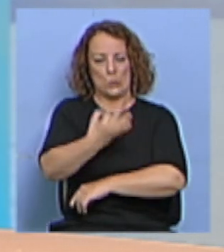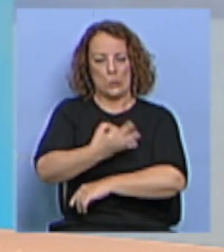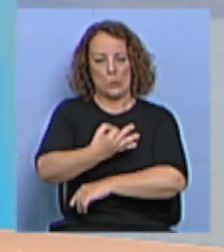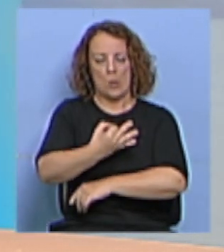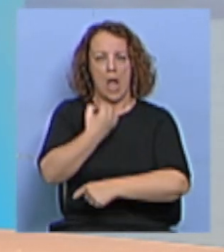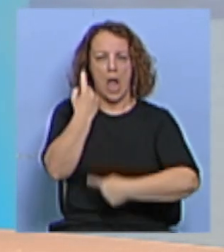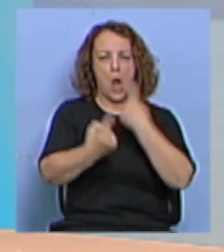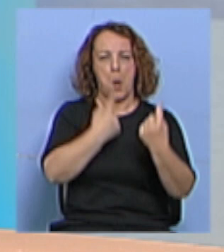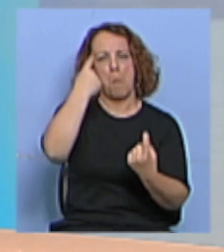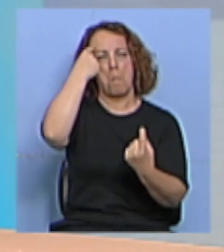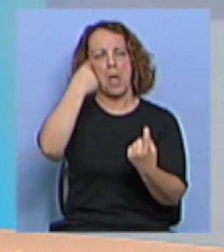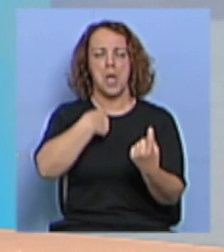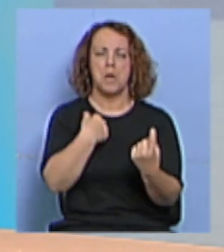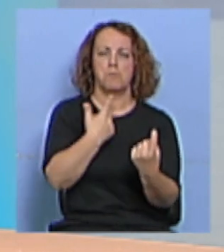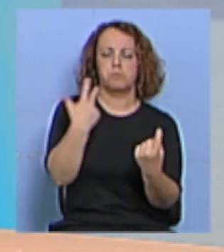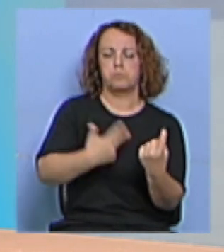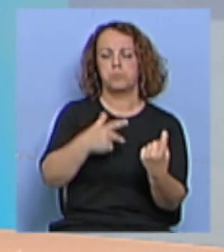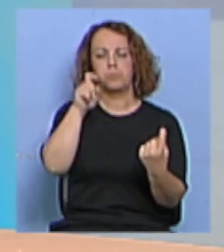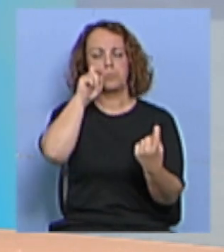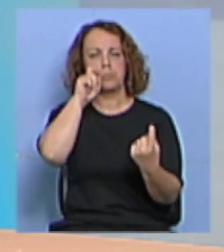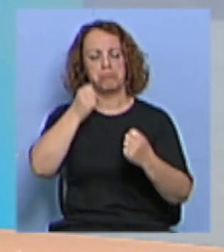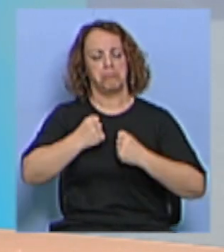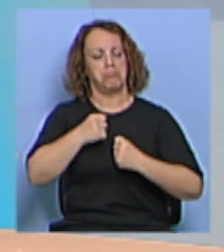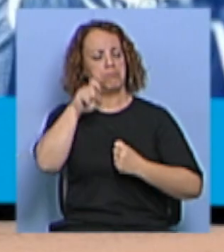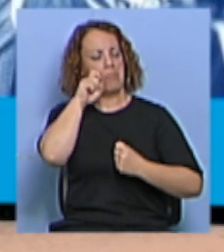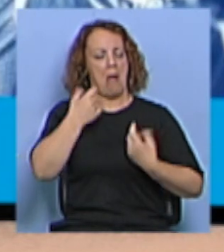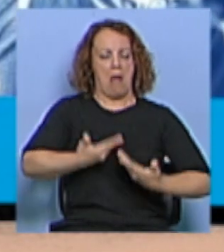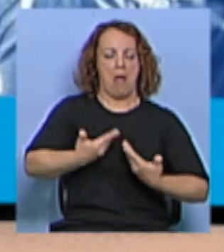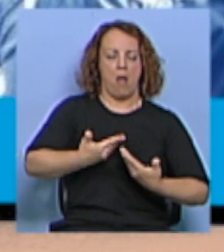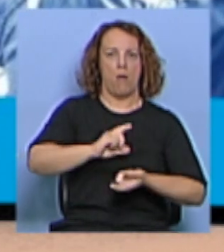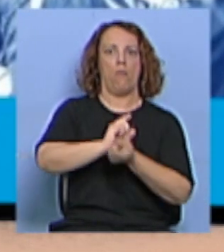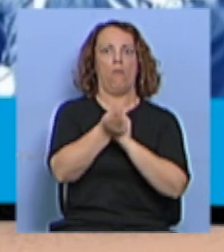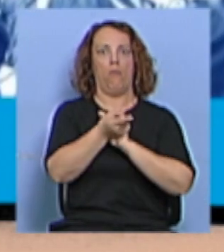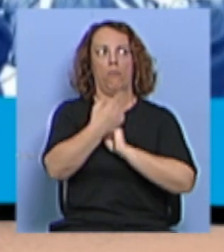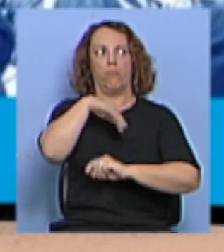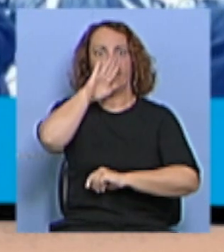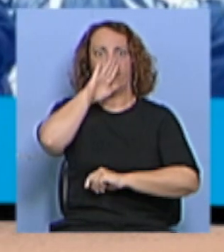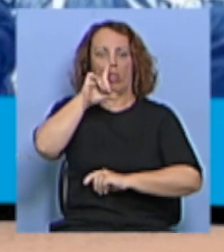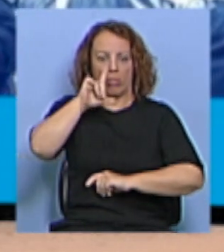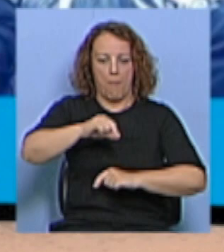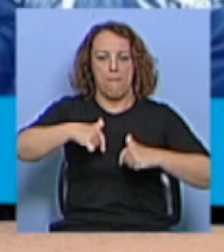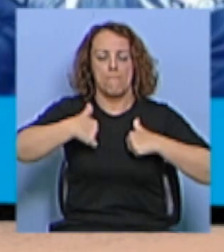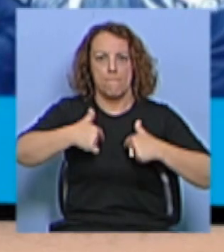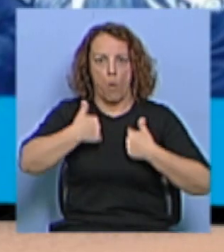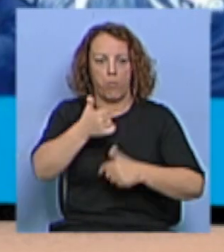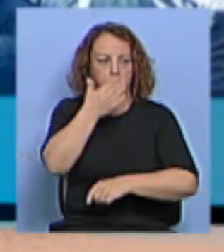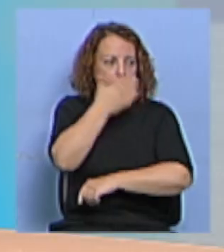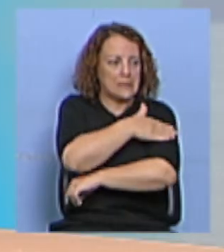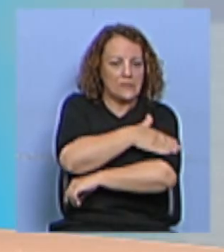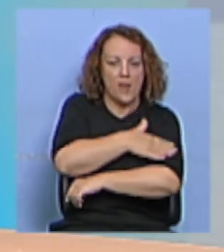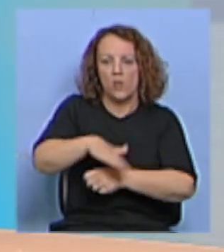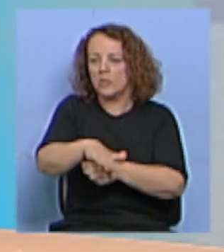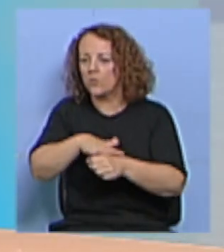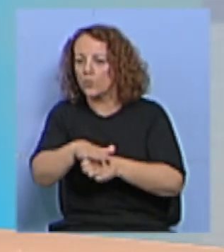achava protegido, seguro e numa posição sólida, não é? Portanto, a solidez que